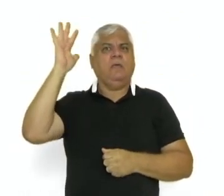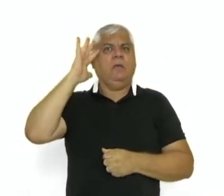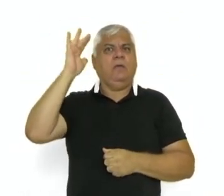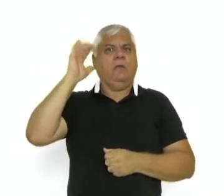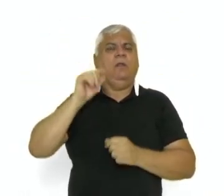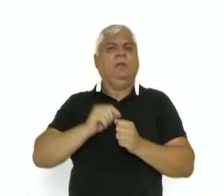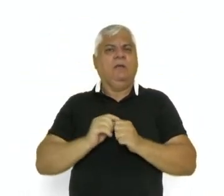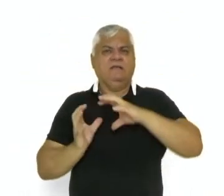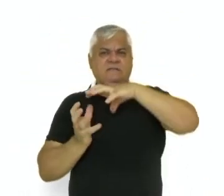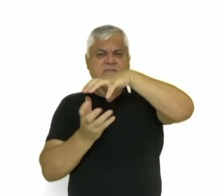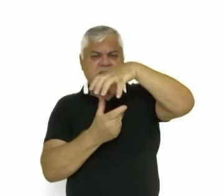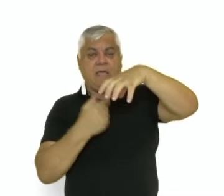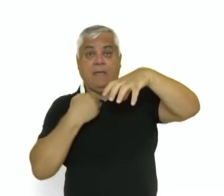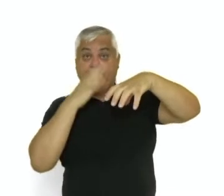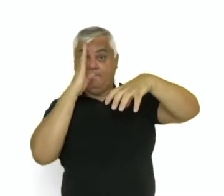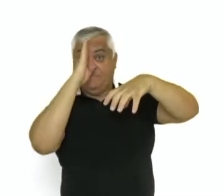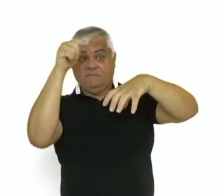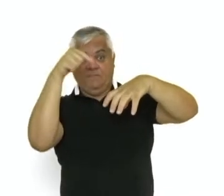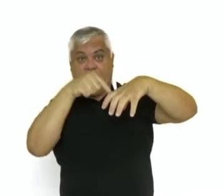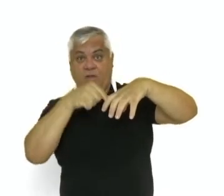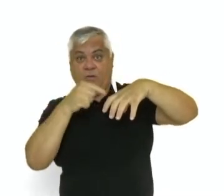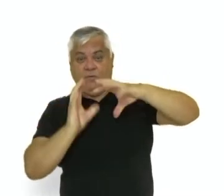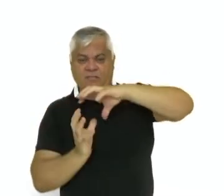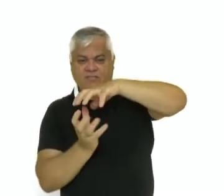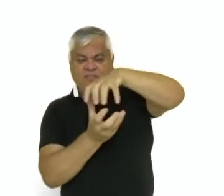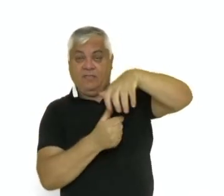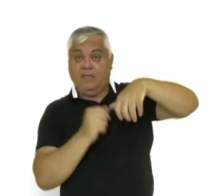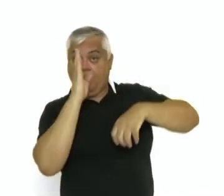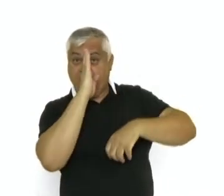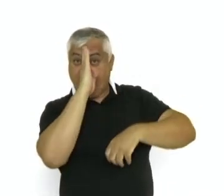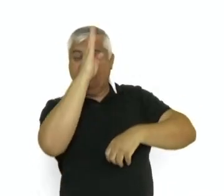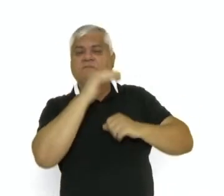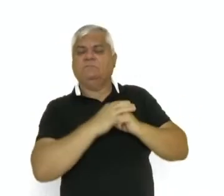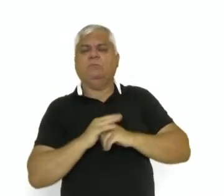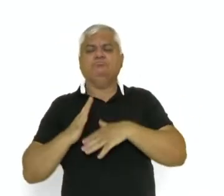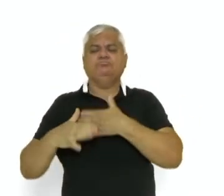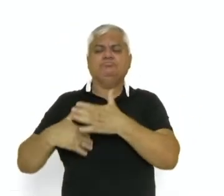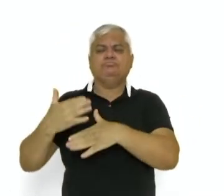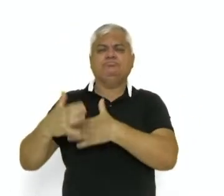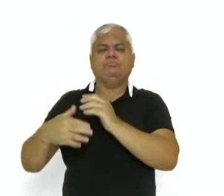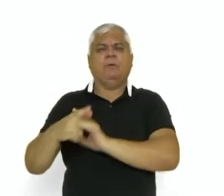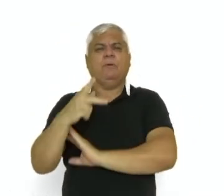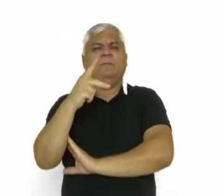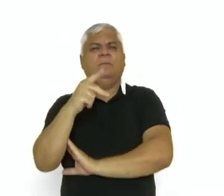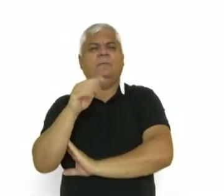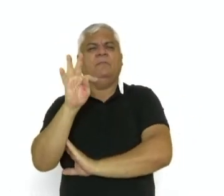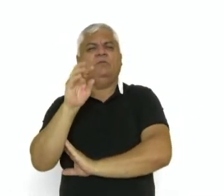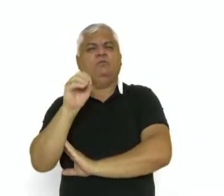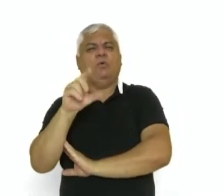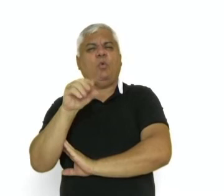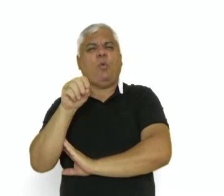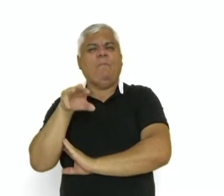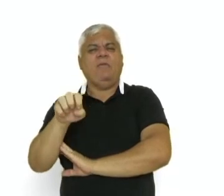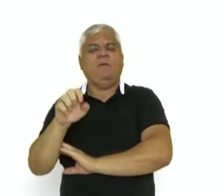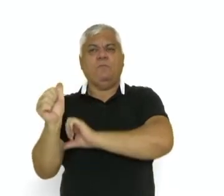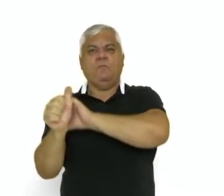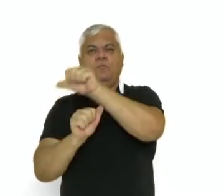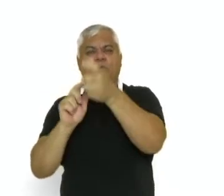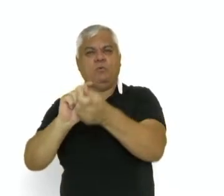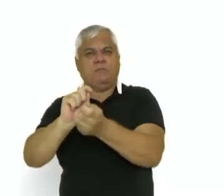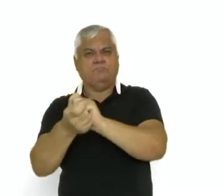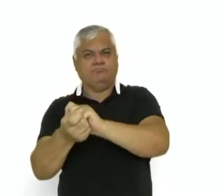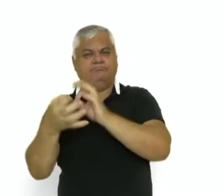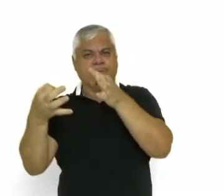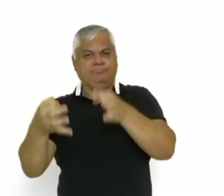teoria geocêntrica, elaborada por Aristóteles e aprimorada por Ptolomeu. A observação das órbitas dos